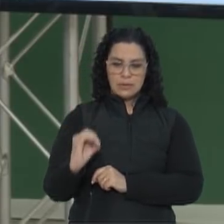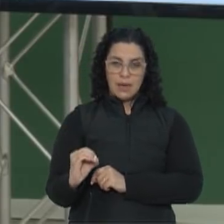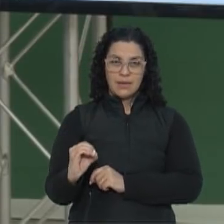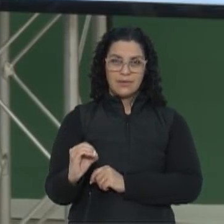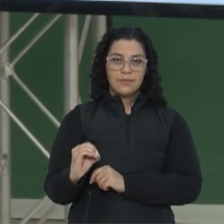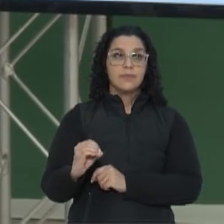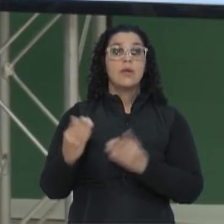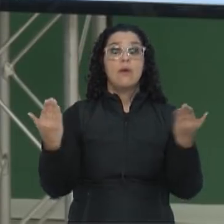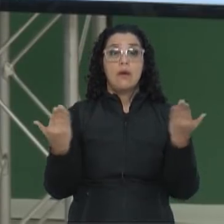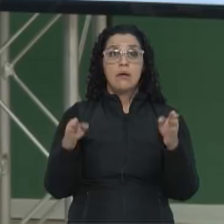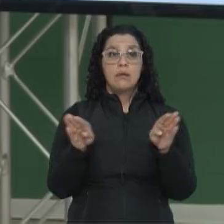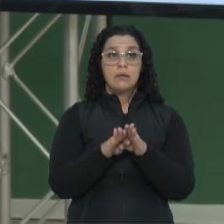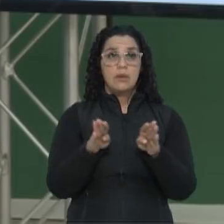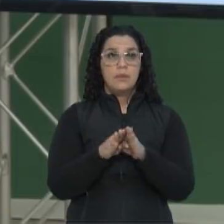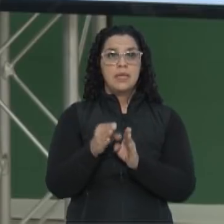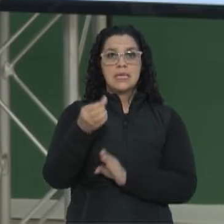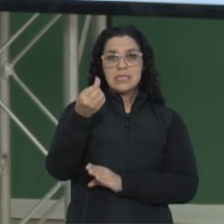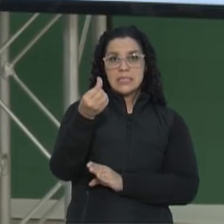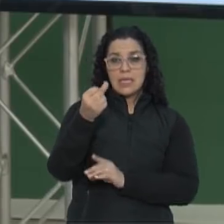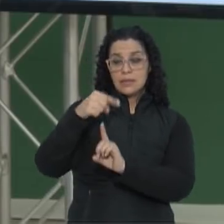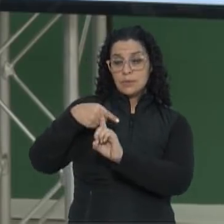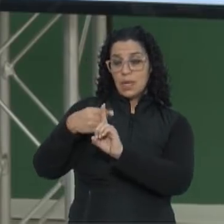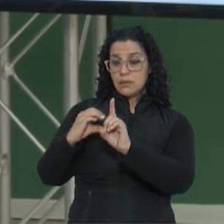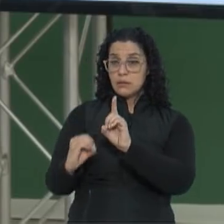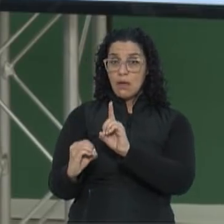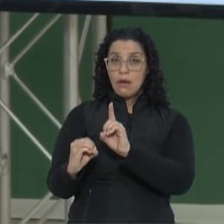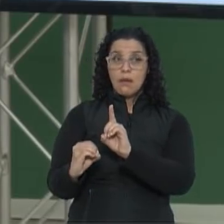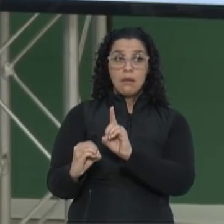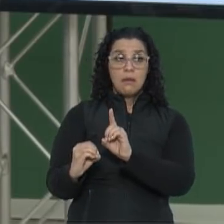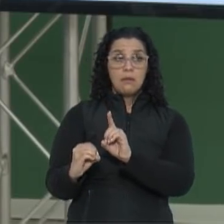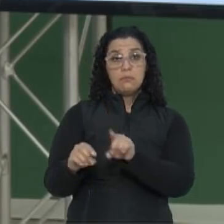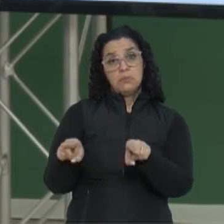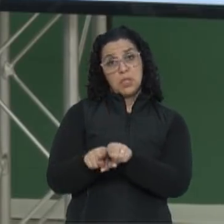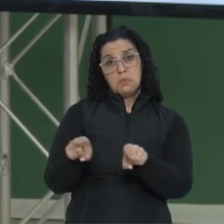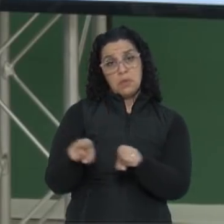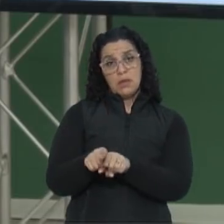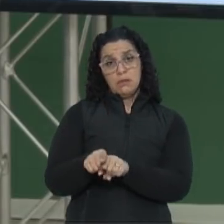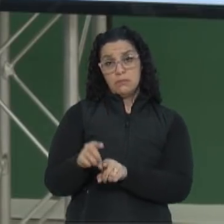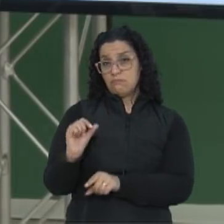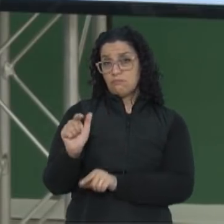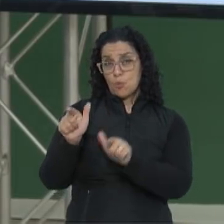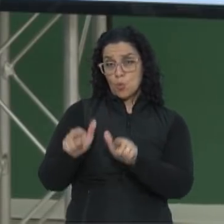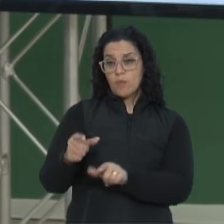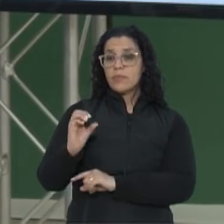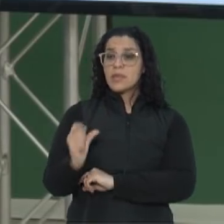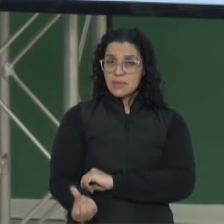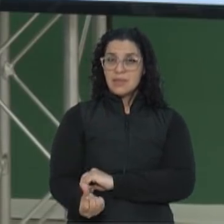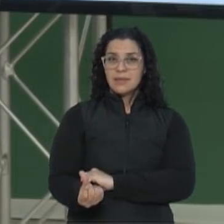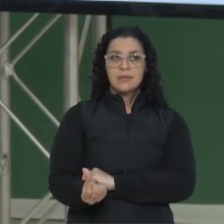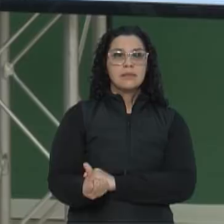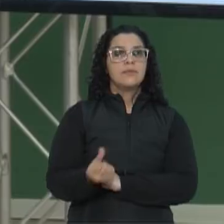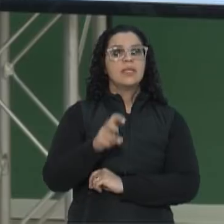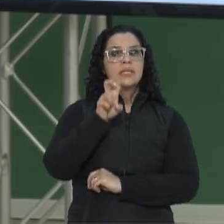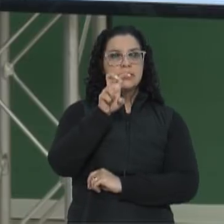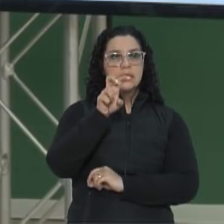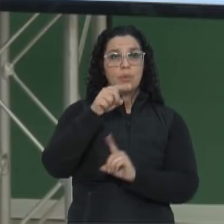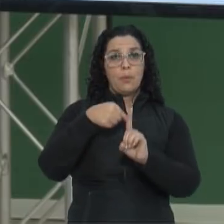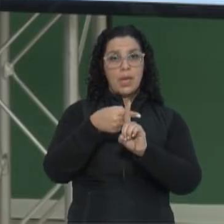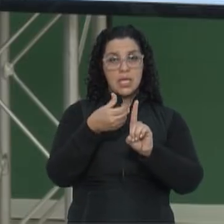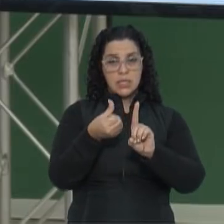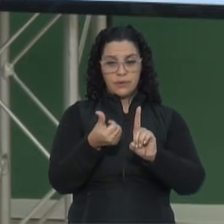considero. Então, vai ficar 6 mais 0, ou seja, 6 mais ninguém, 6. 5 mais